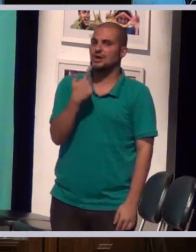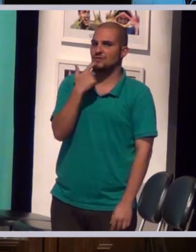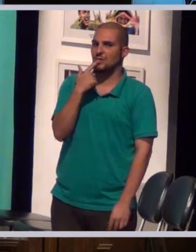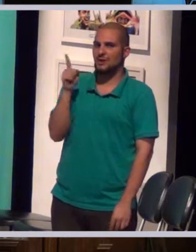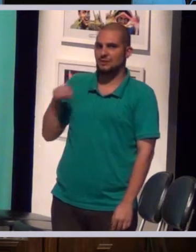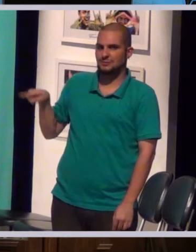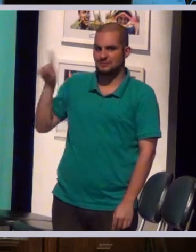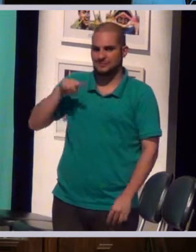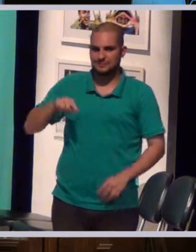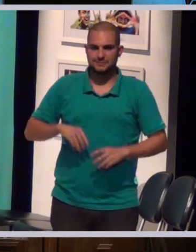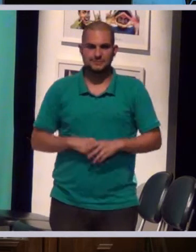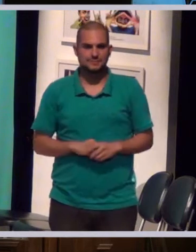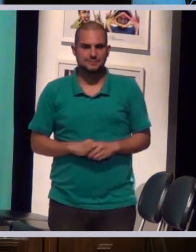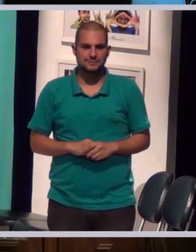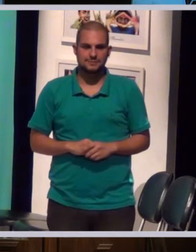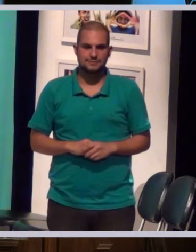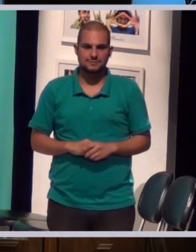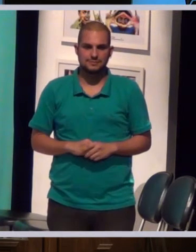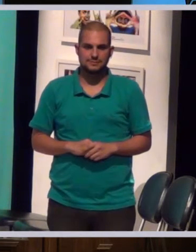vermelho.